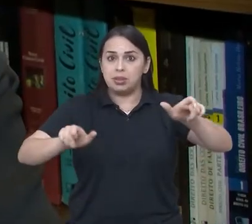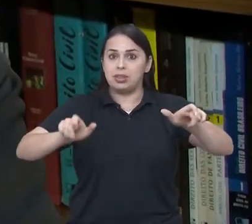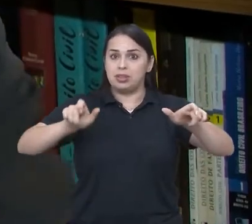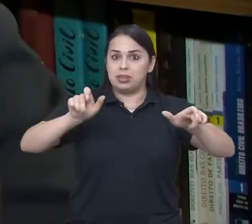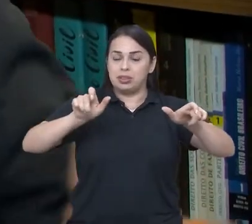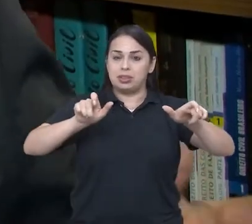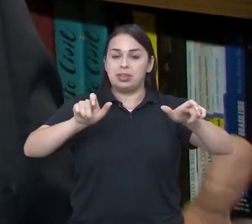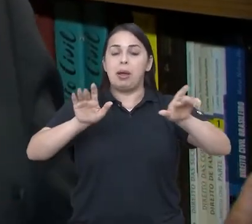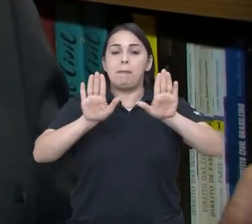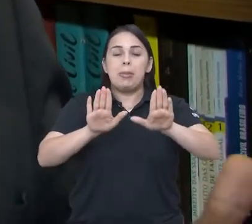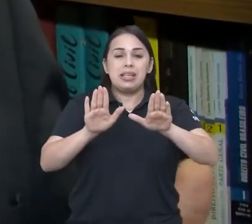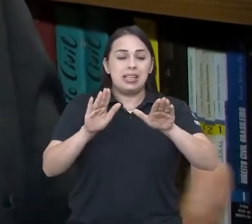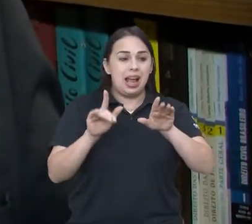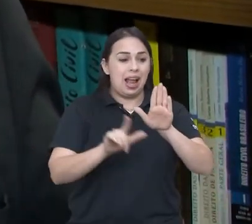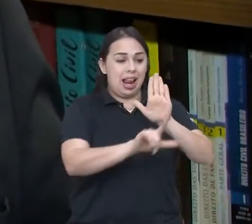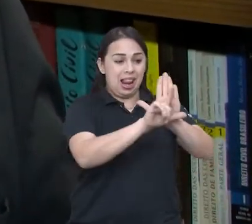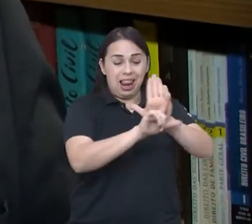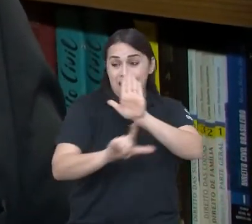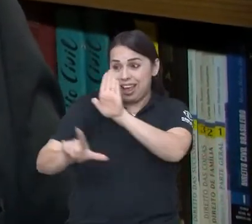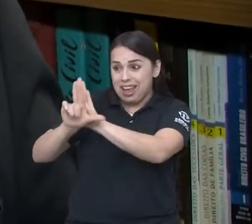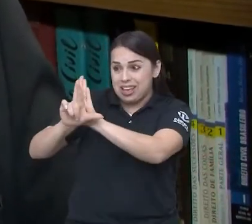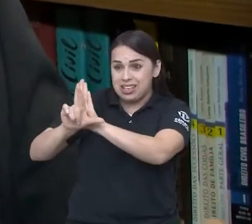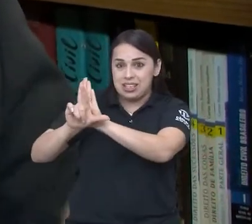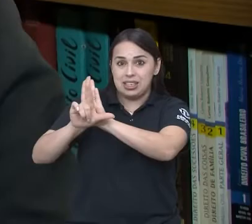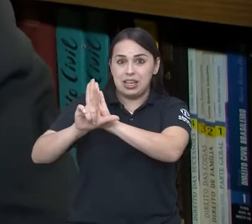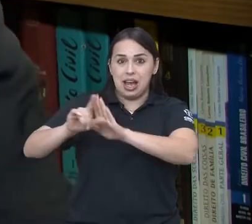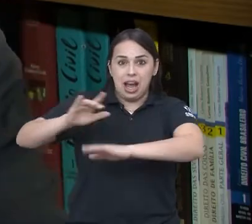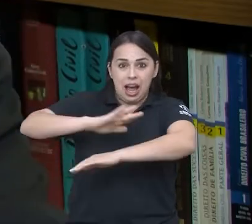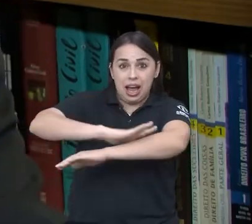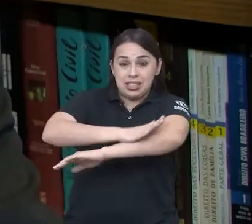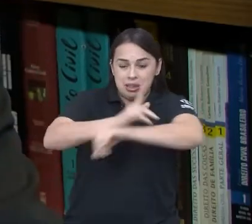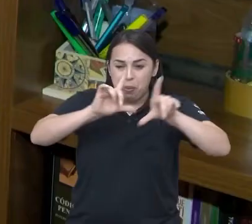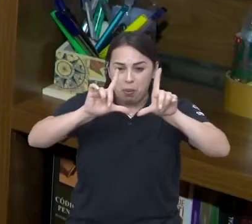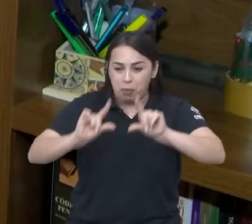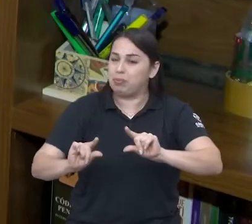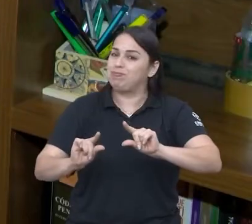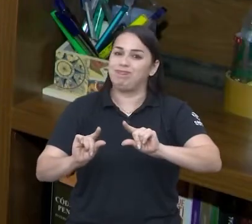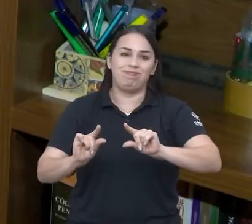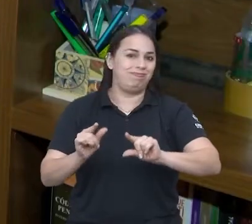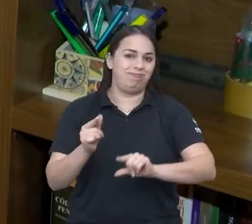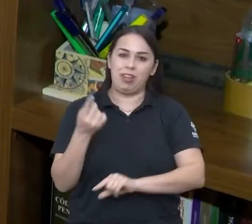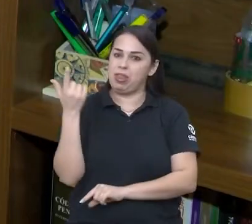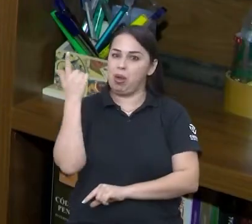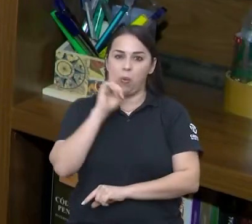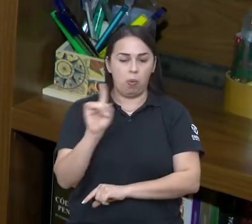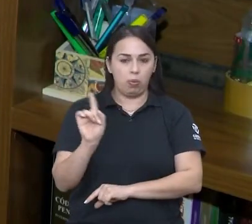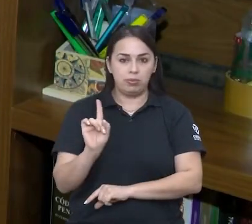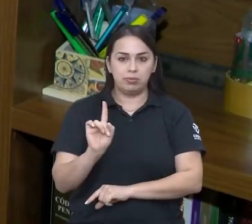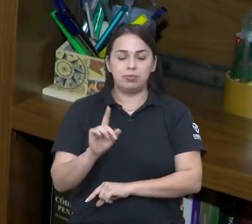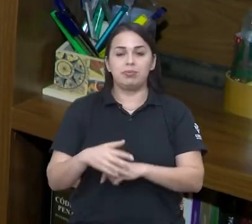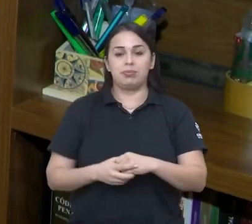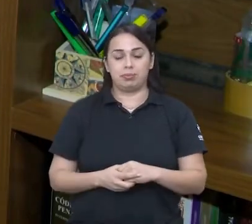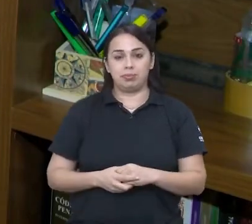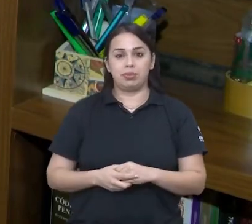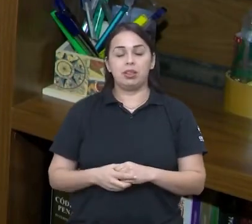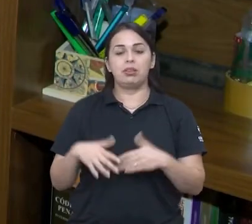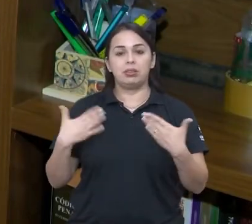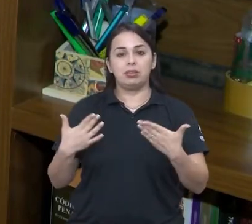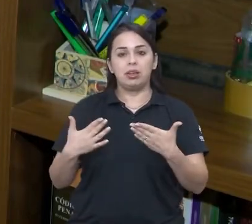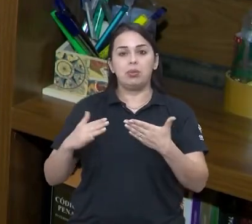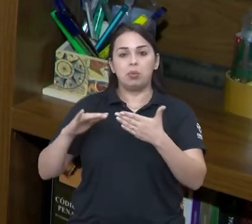apenas as leis ainda não são capazes de reduzir o racismo estrutural. A gente tem um arcabouço